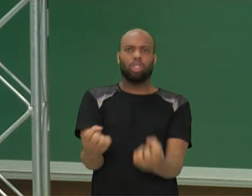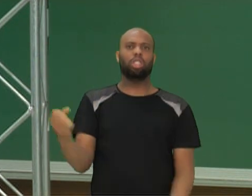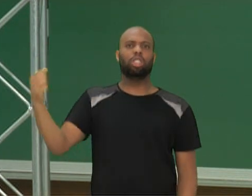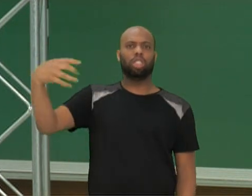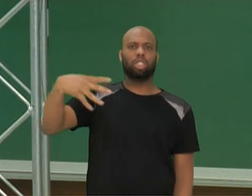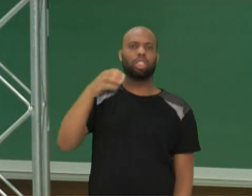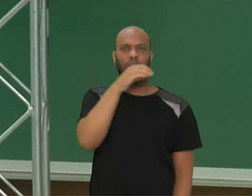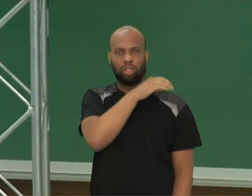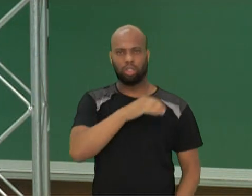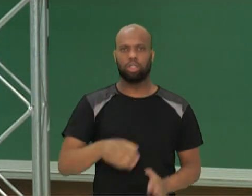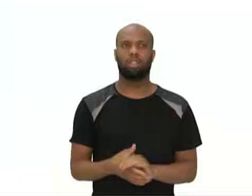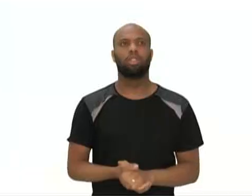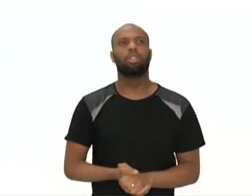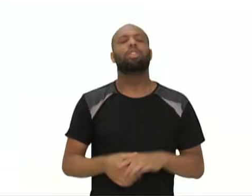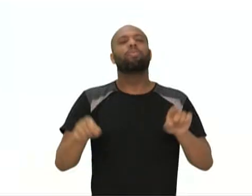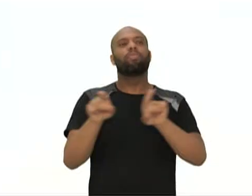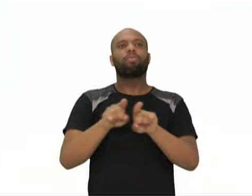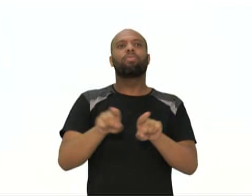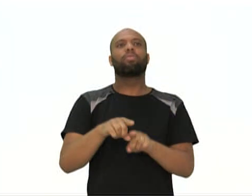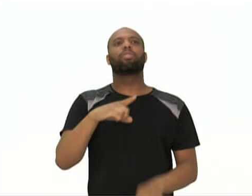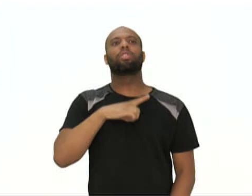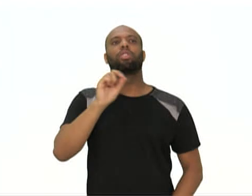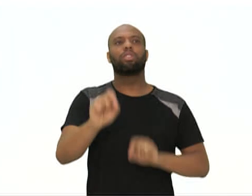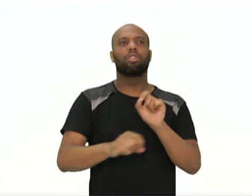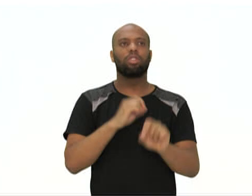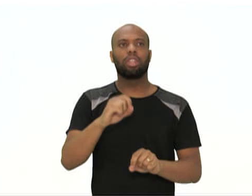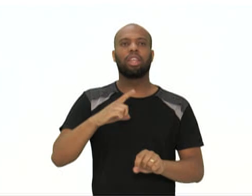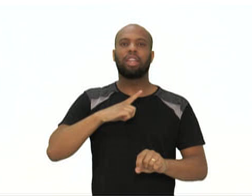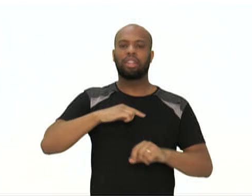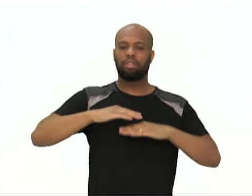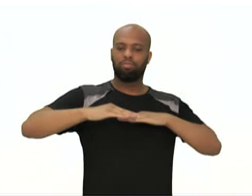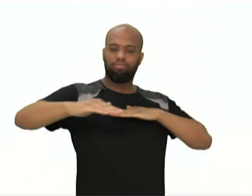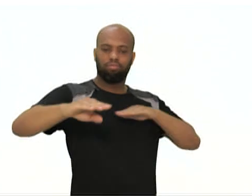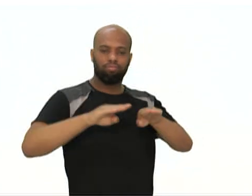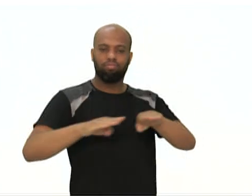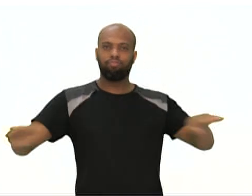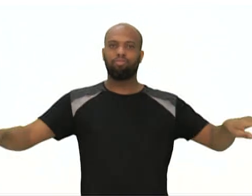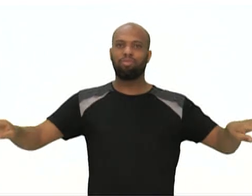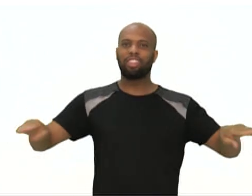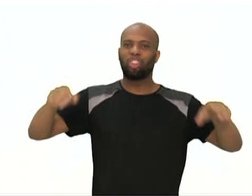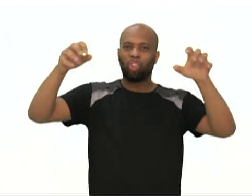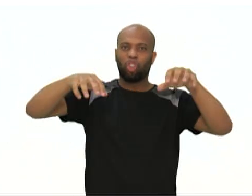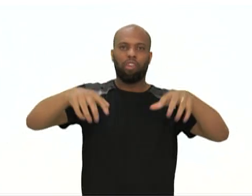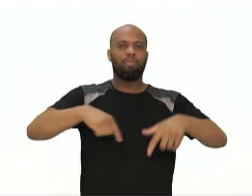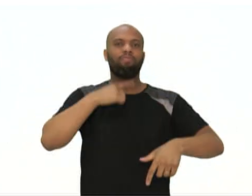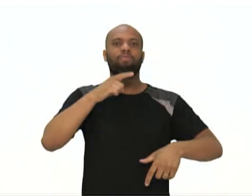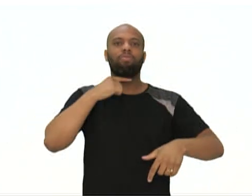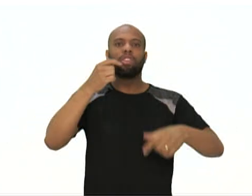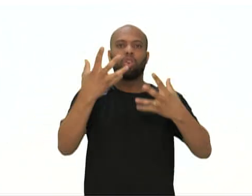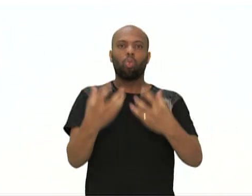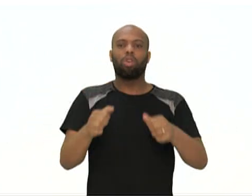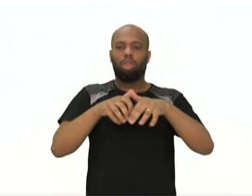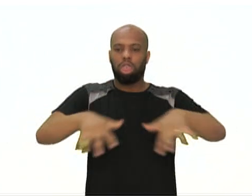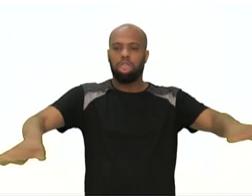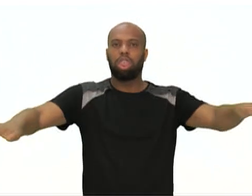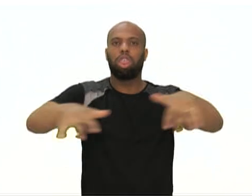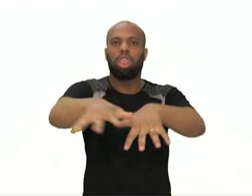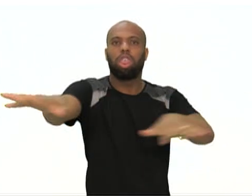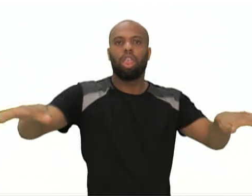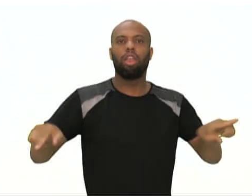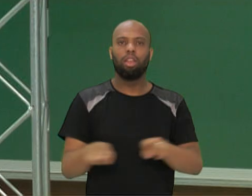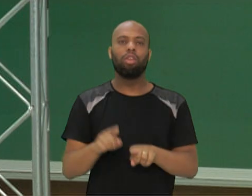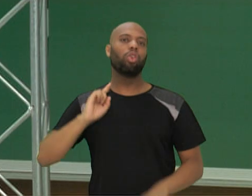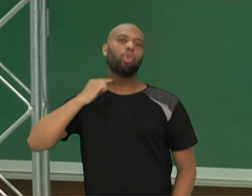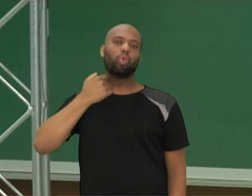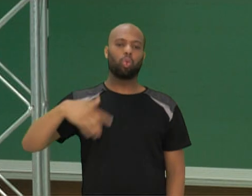calor. E aí nós temos também impermeabilização do solo, poucas áreas verdes e a emissão de poluentes, que